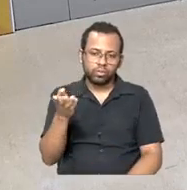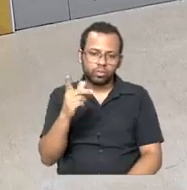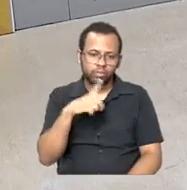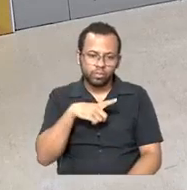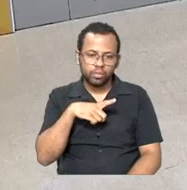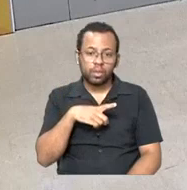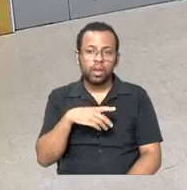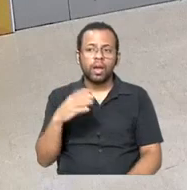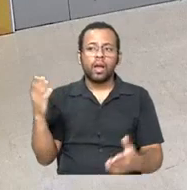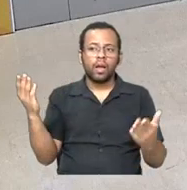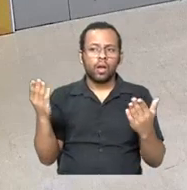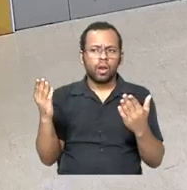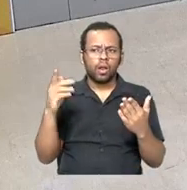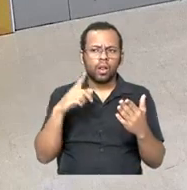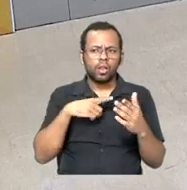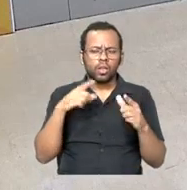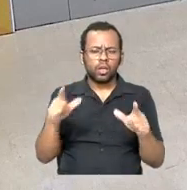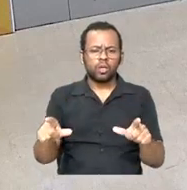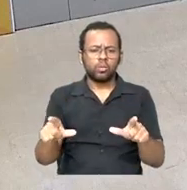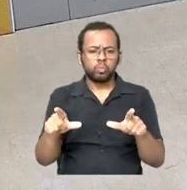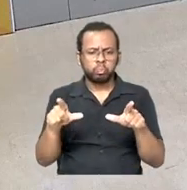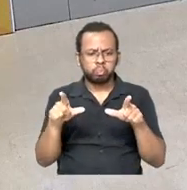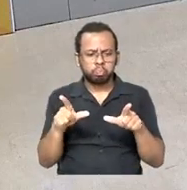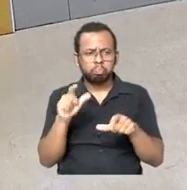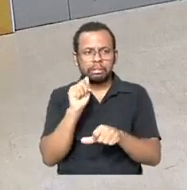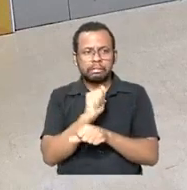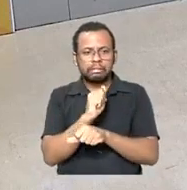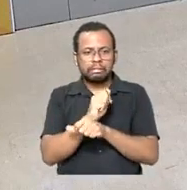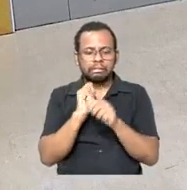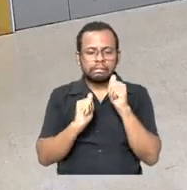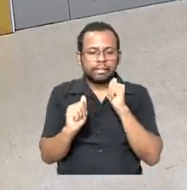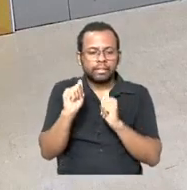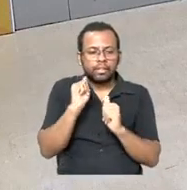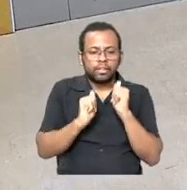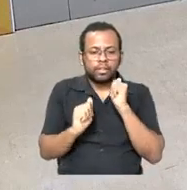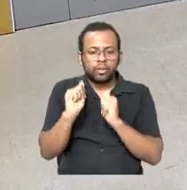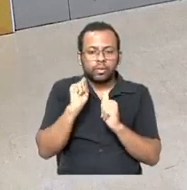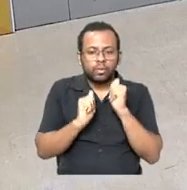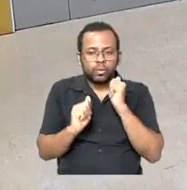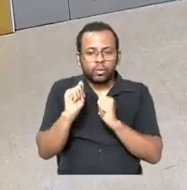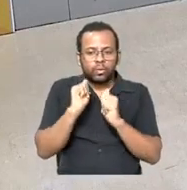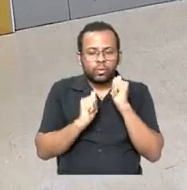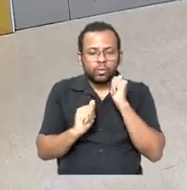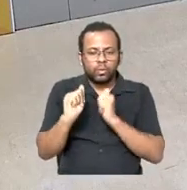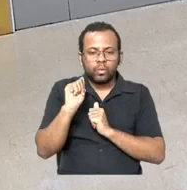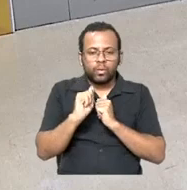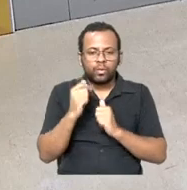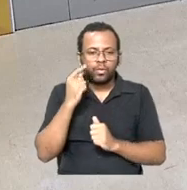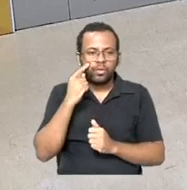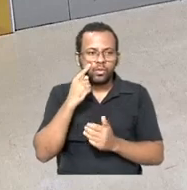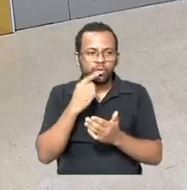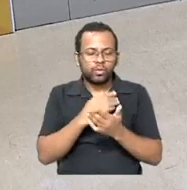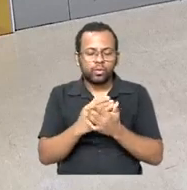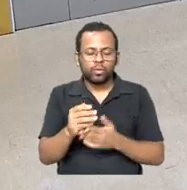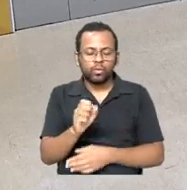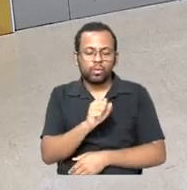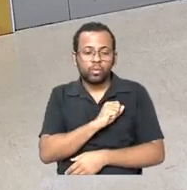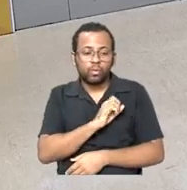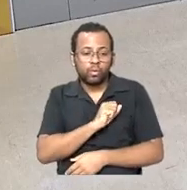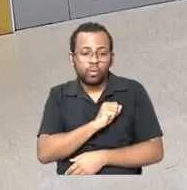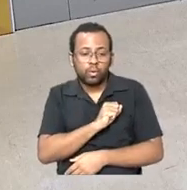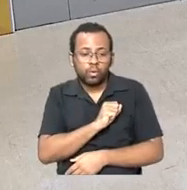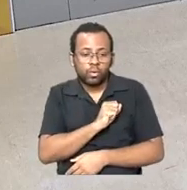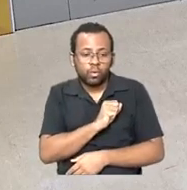tem aí um título na expectativa na torcida minha gente coração bate mais forte